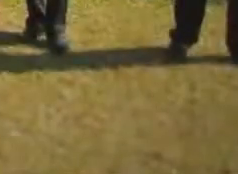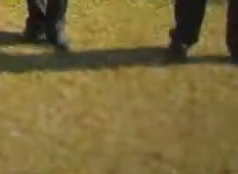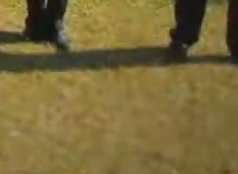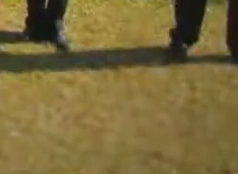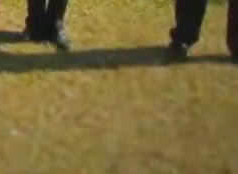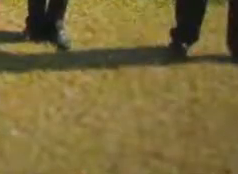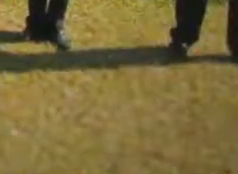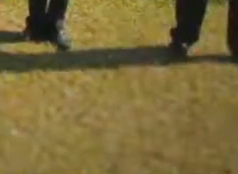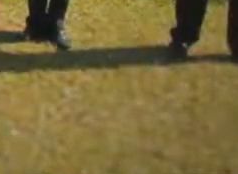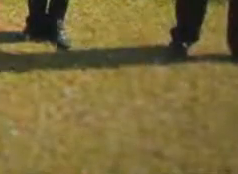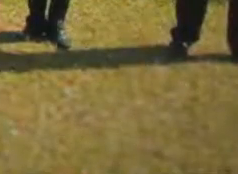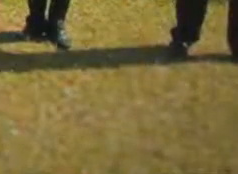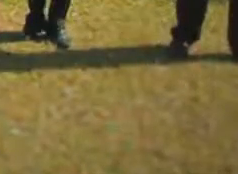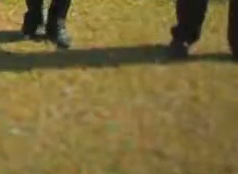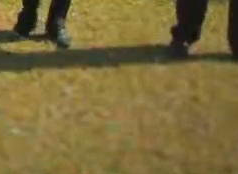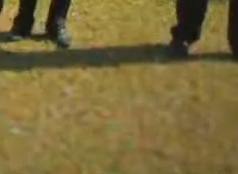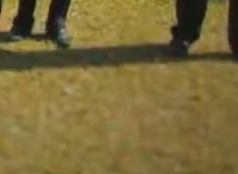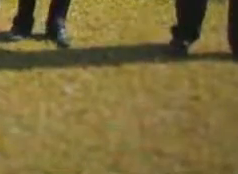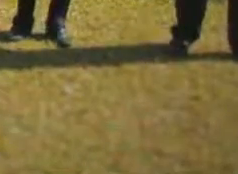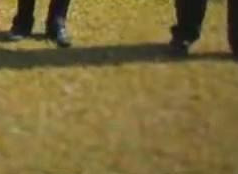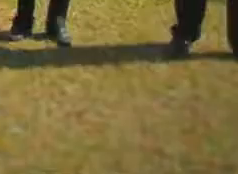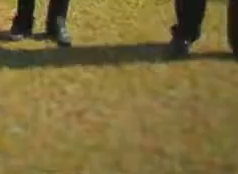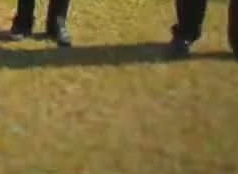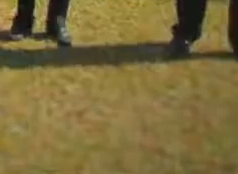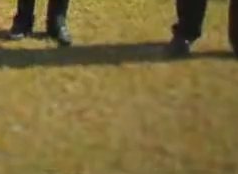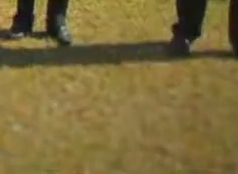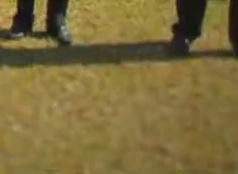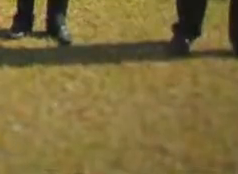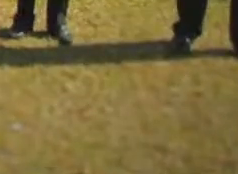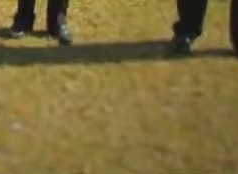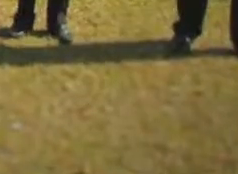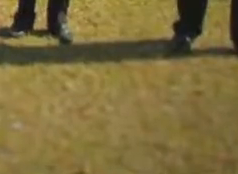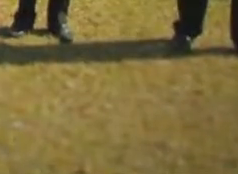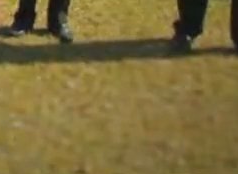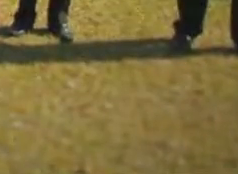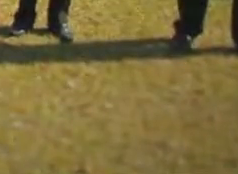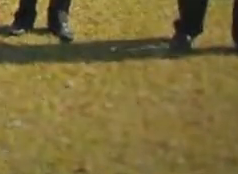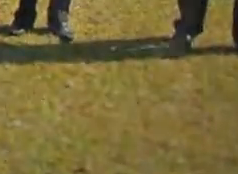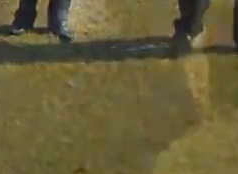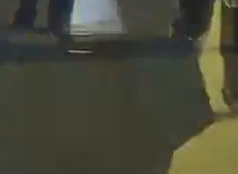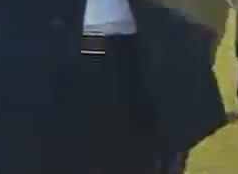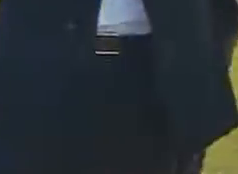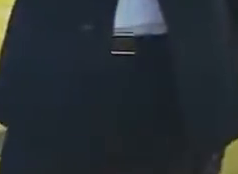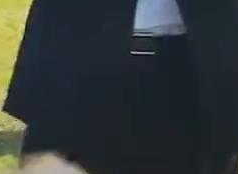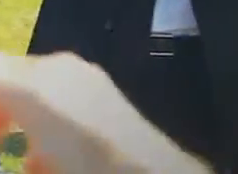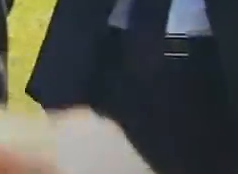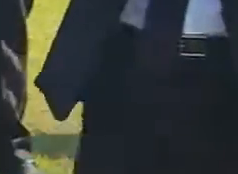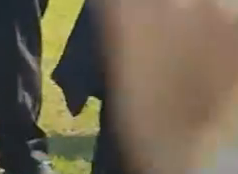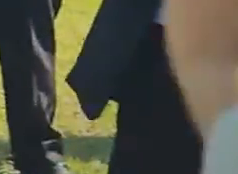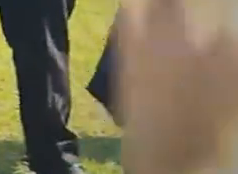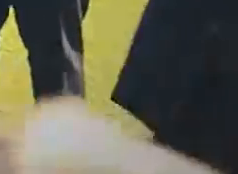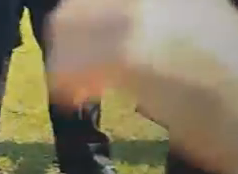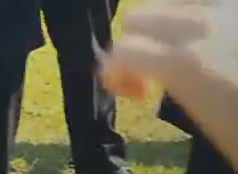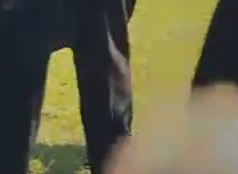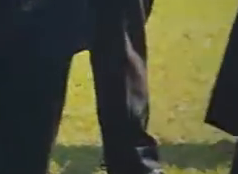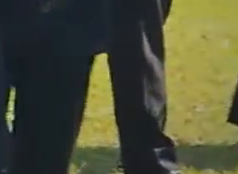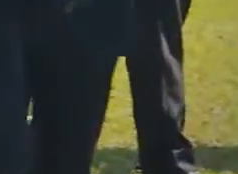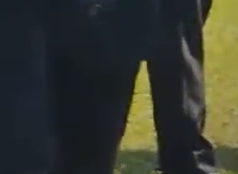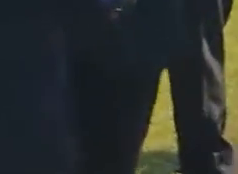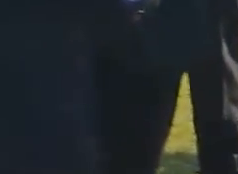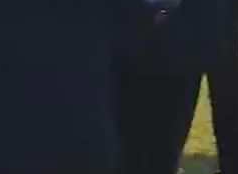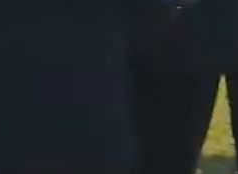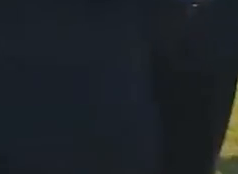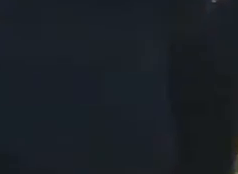de esperança, a terra desce. Sem teu formoso céu, risonho e límpido, a imagem